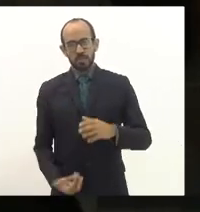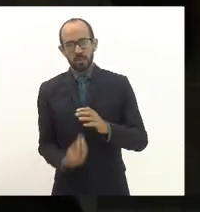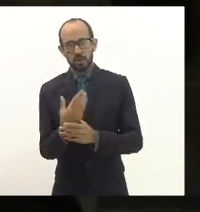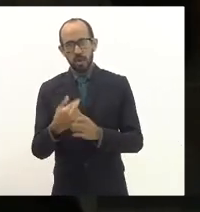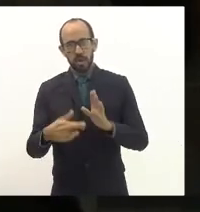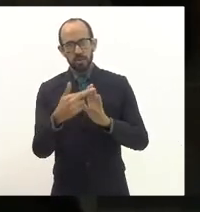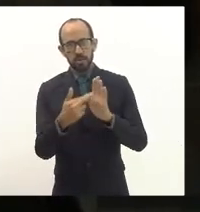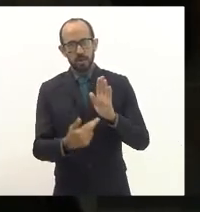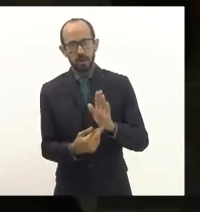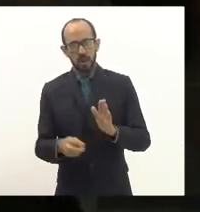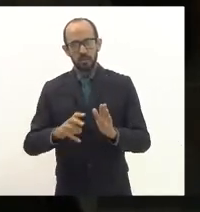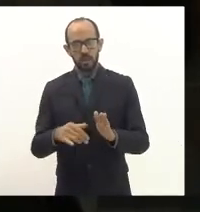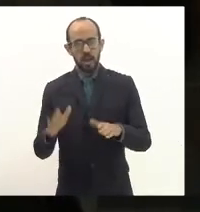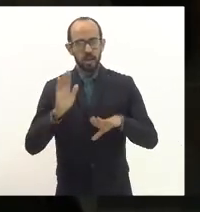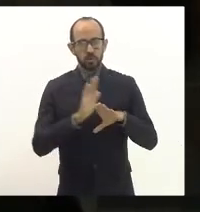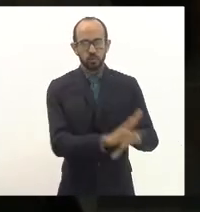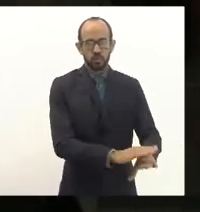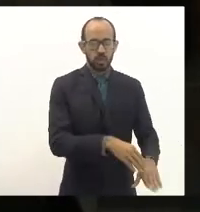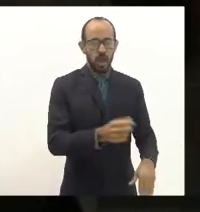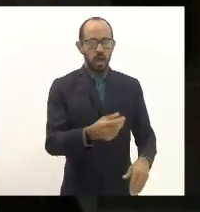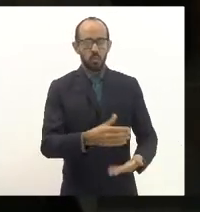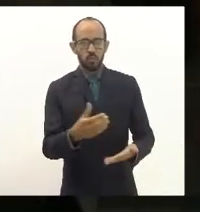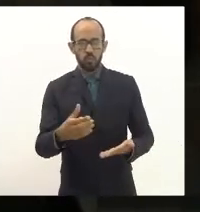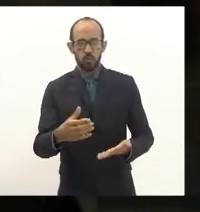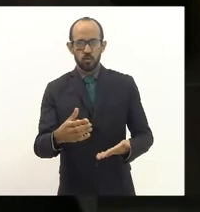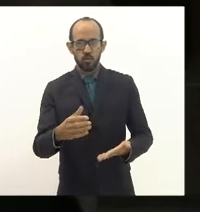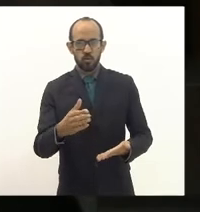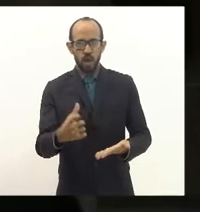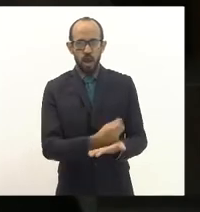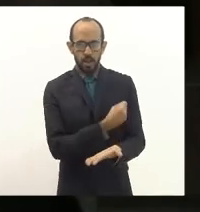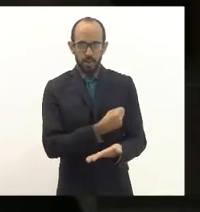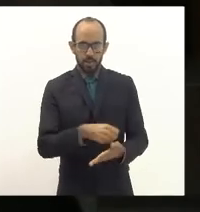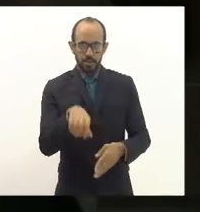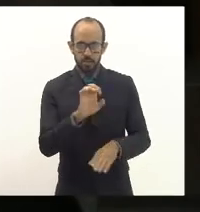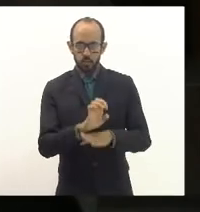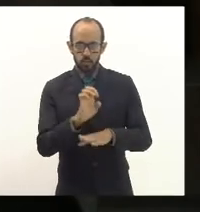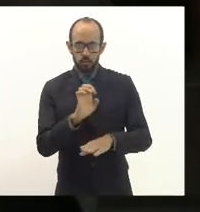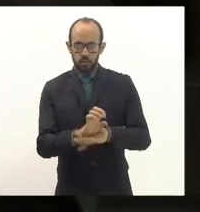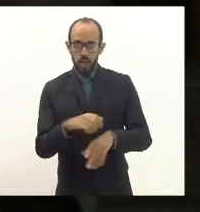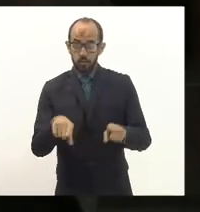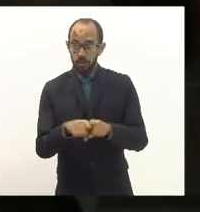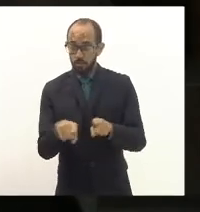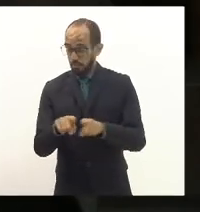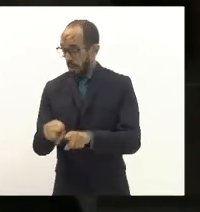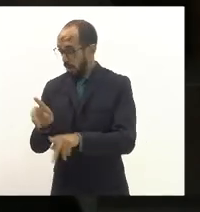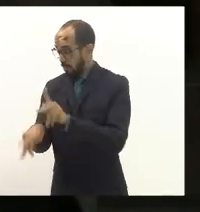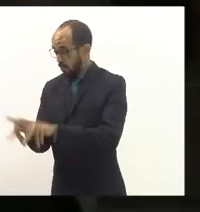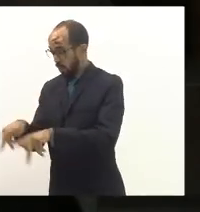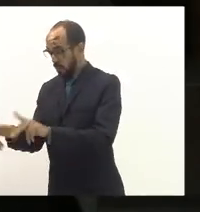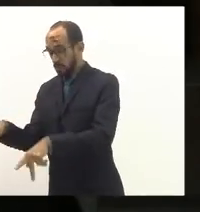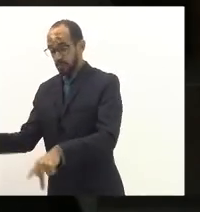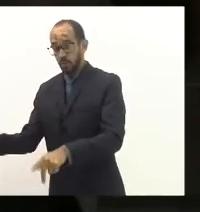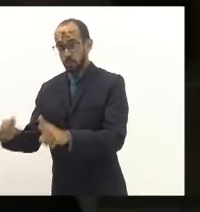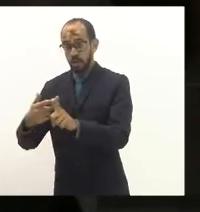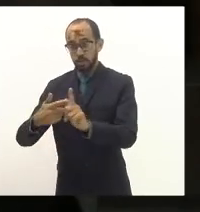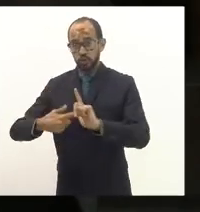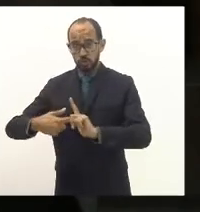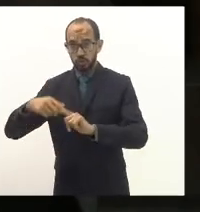os cofres do Estado e também parcela da população devedora do